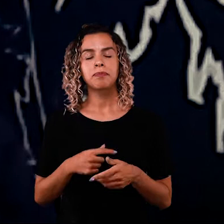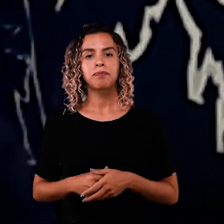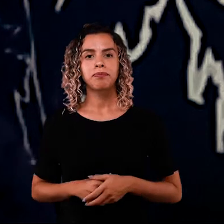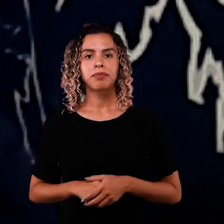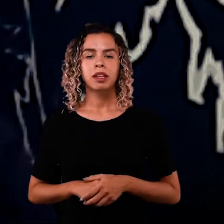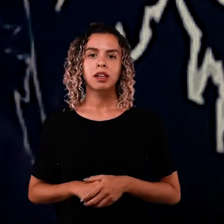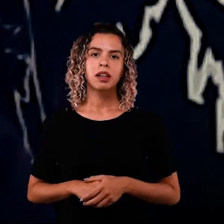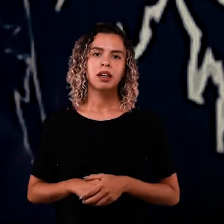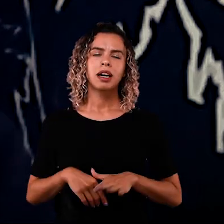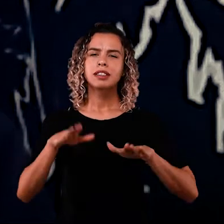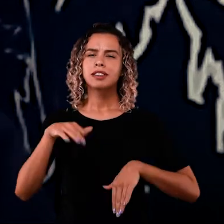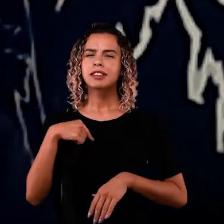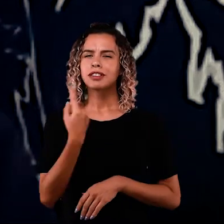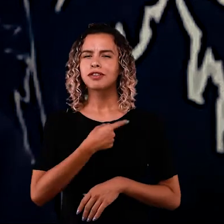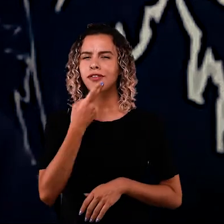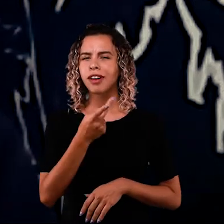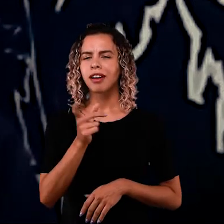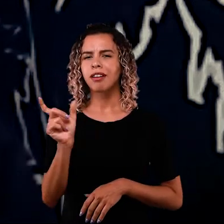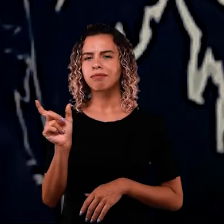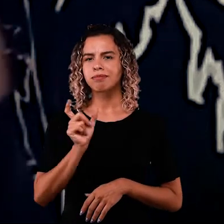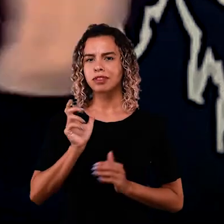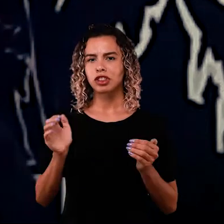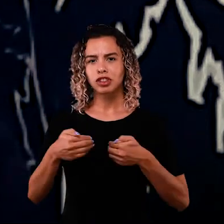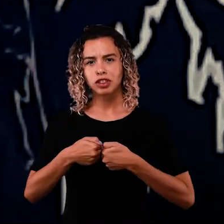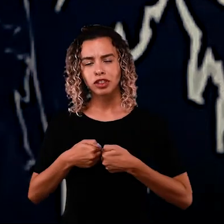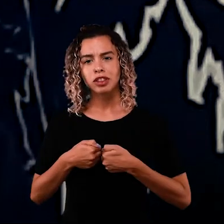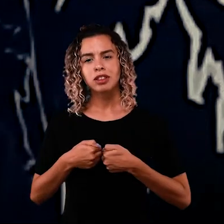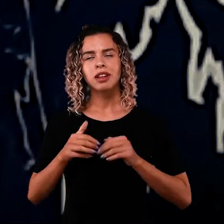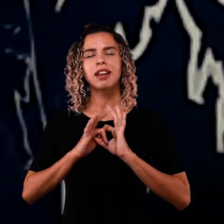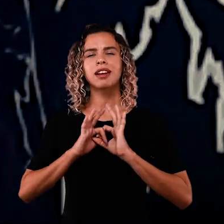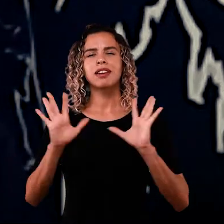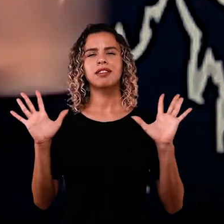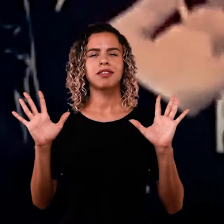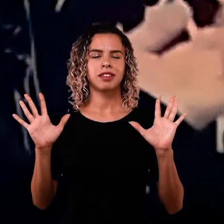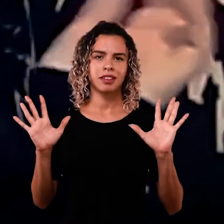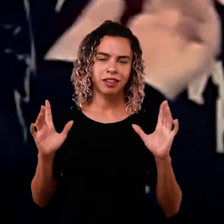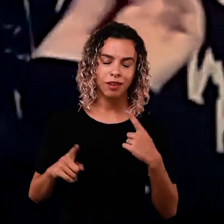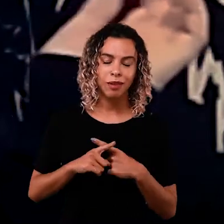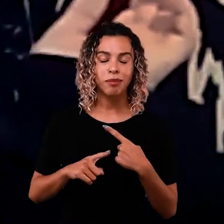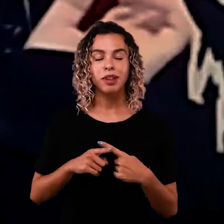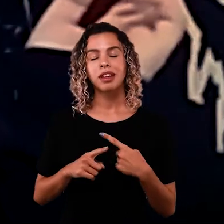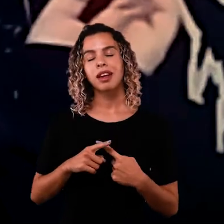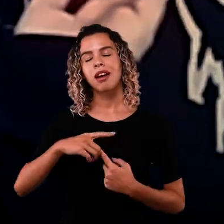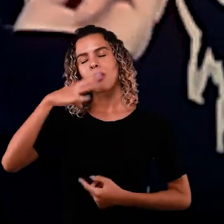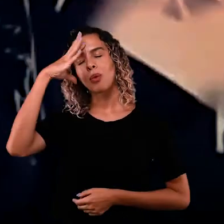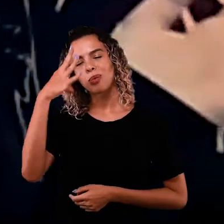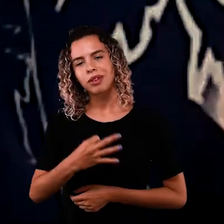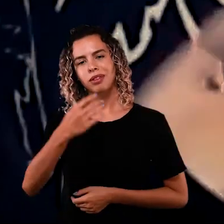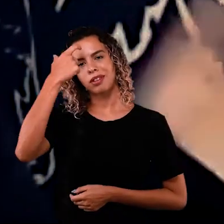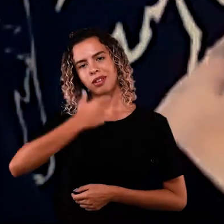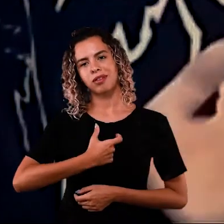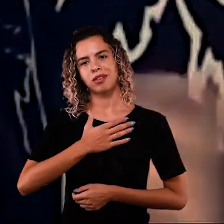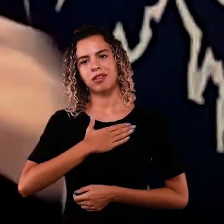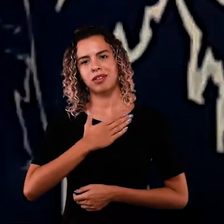Que, a gente diz que o diagnóstico, muitos dizem pelo menos, que o diagnóstico é libertador porque a gente passa a compreender, a